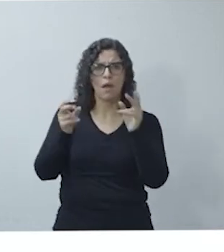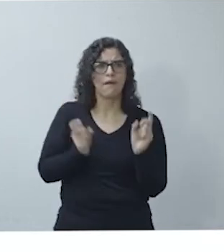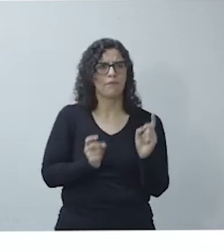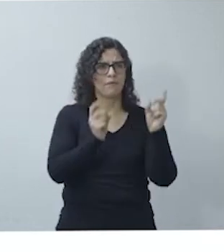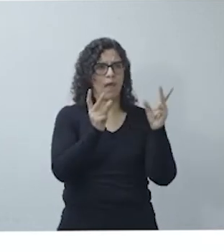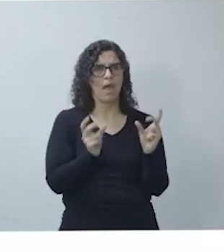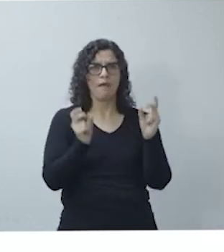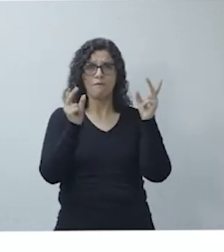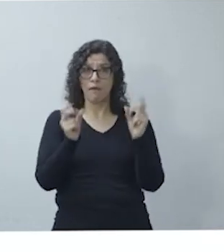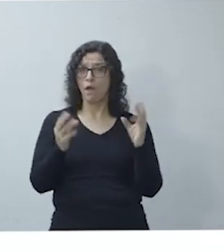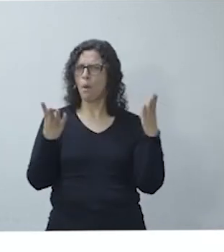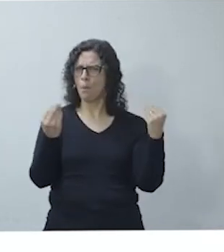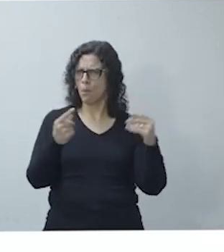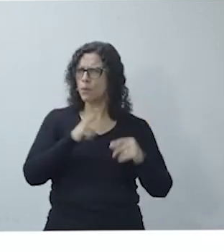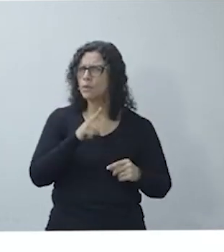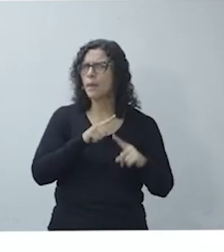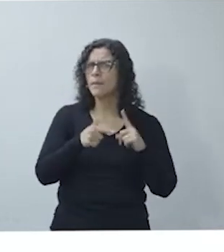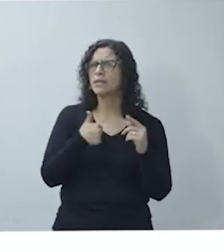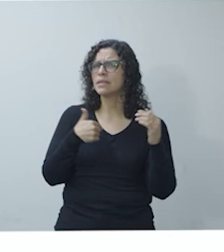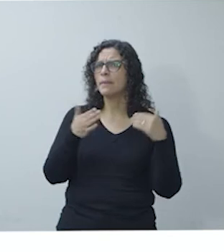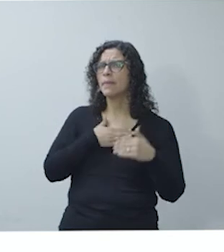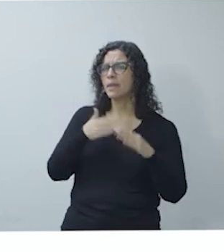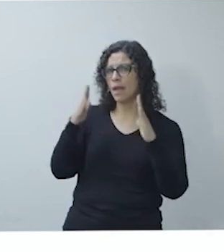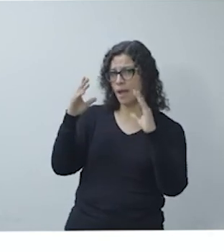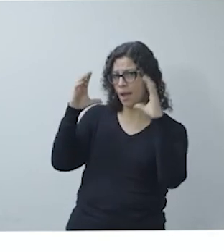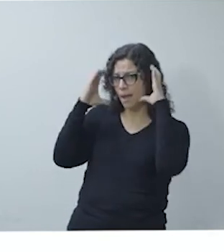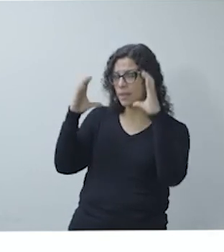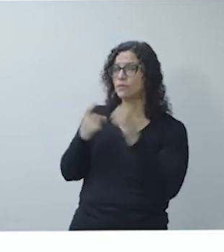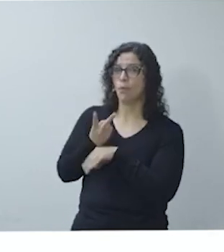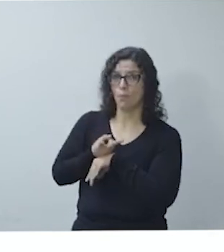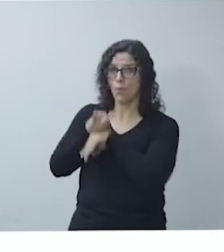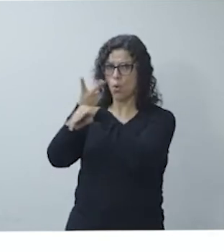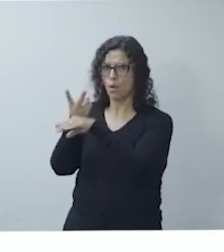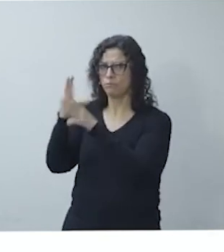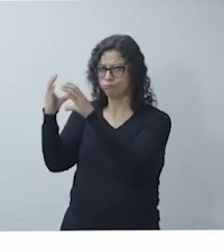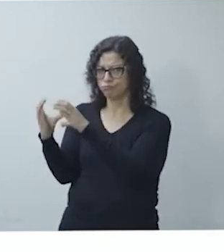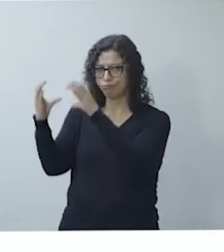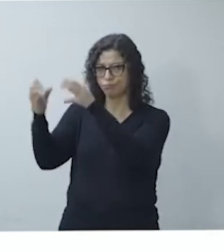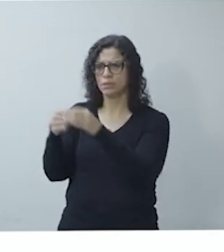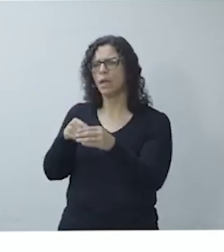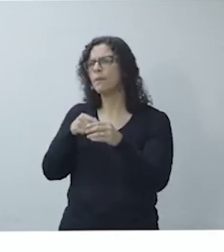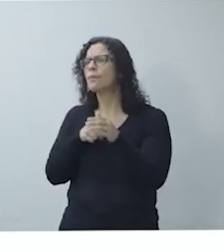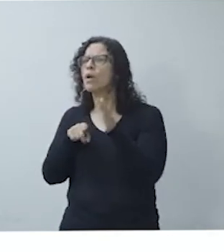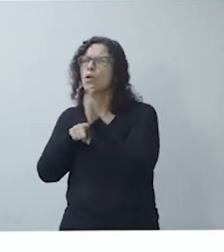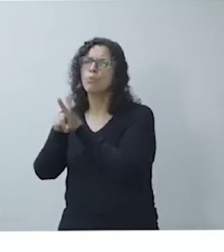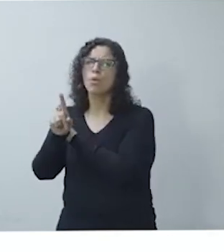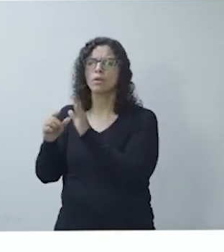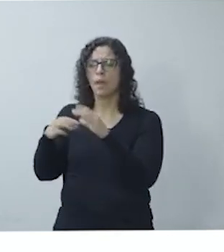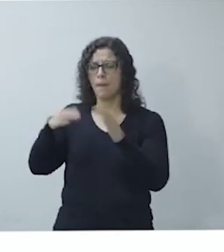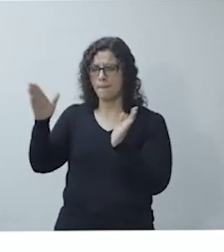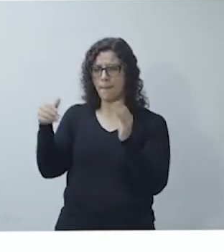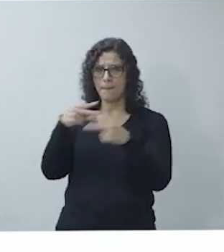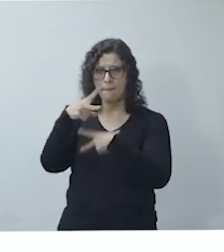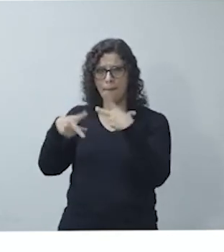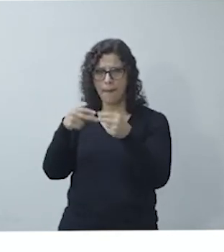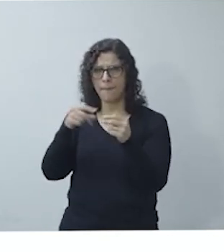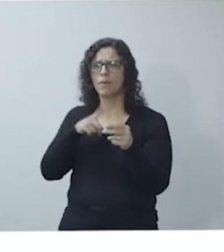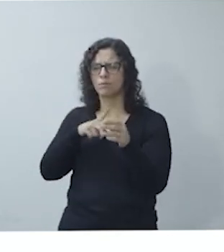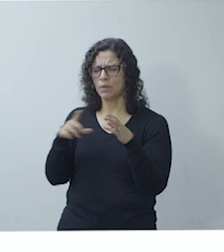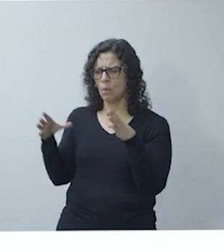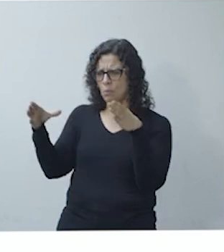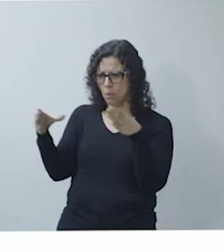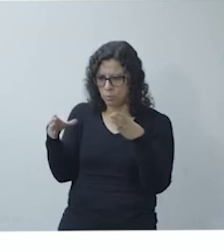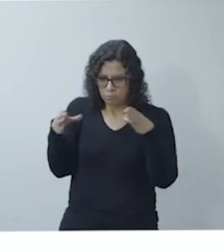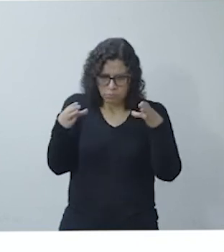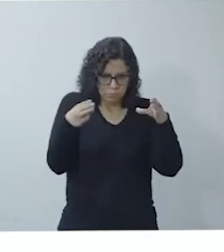Vende-se muito. Mas a minha cabeça? Vou buscá-la. Foi ao interior e trouxe um embrulho